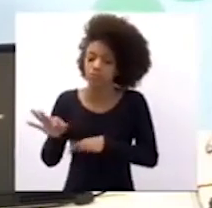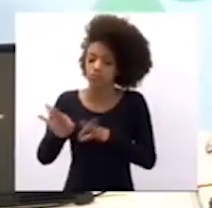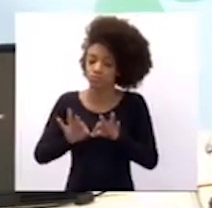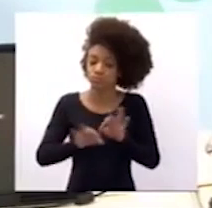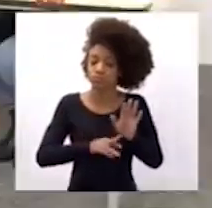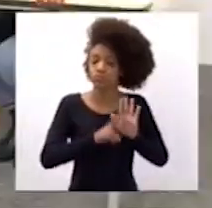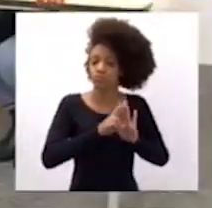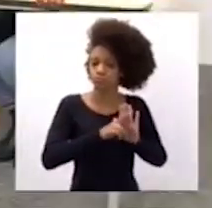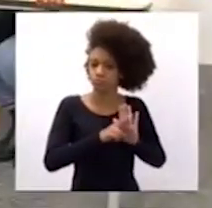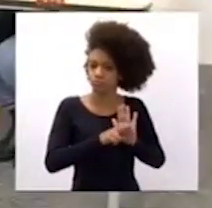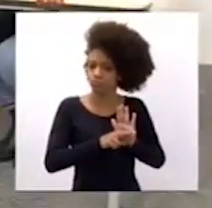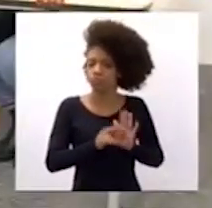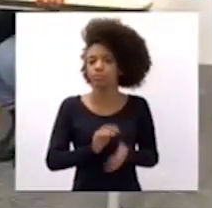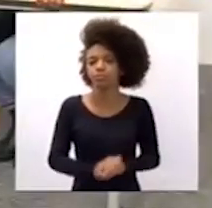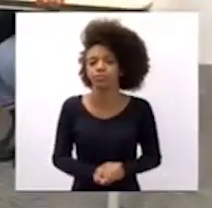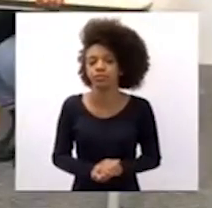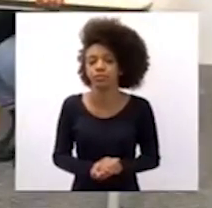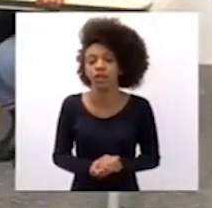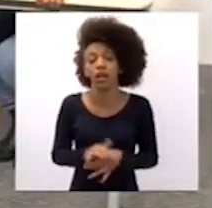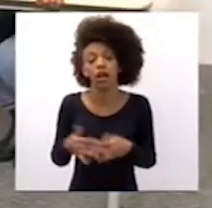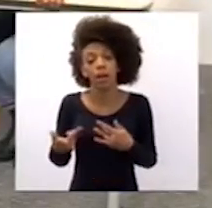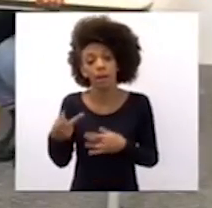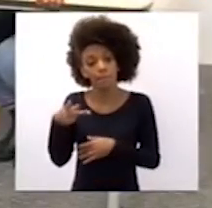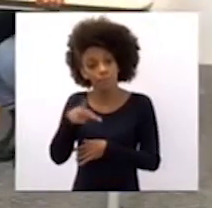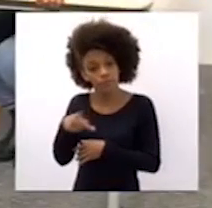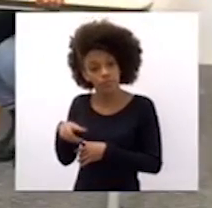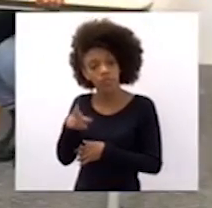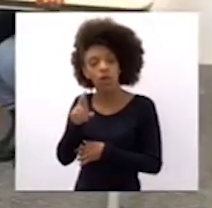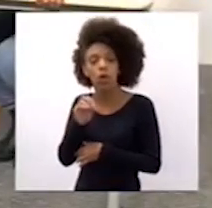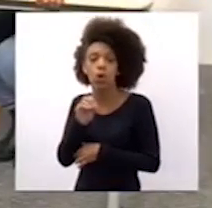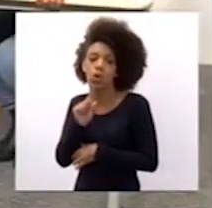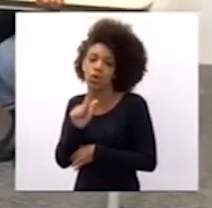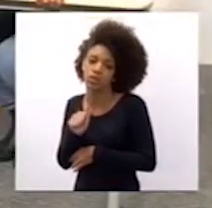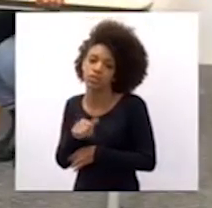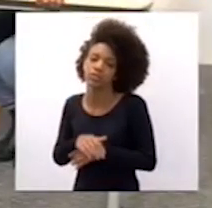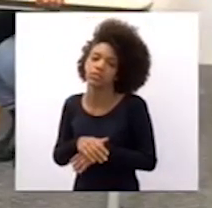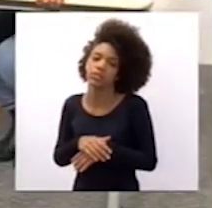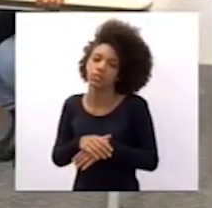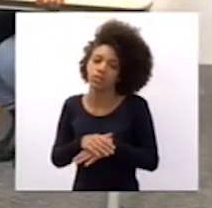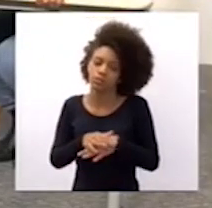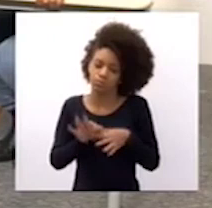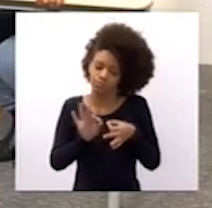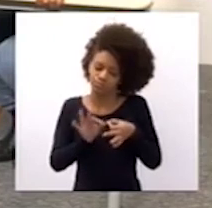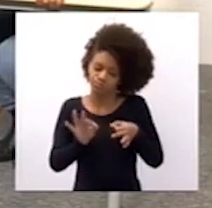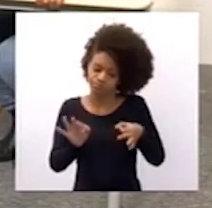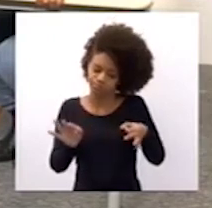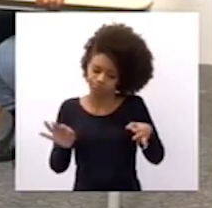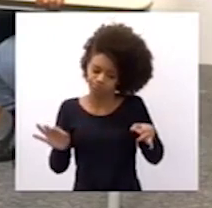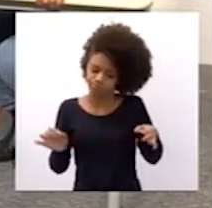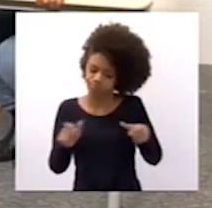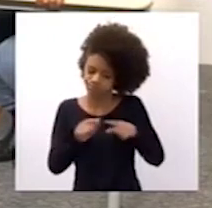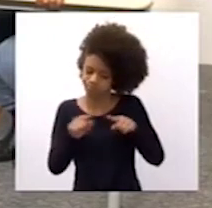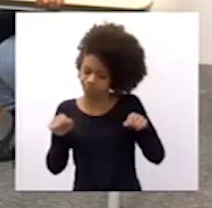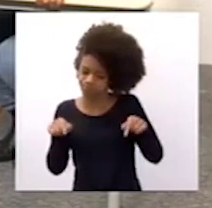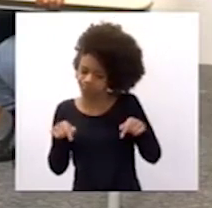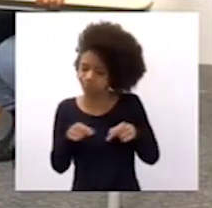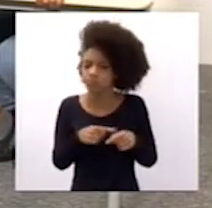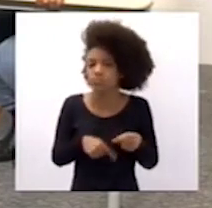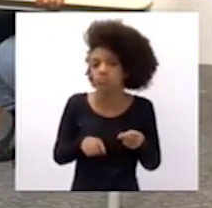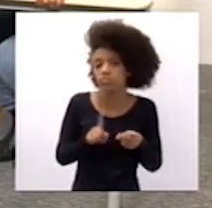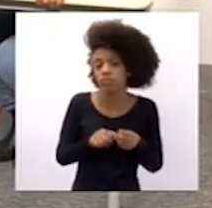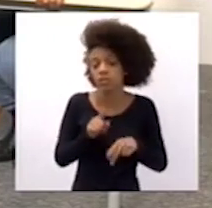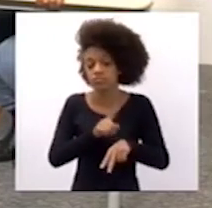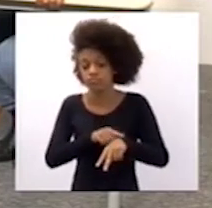Embora a professora Rosa colocou pautadinho lá a dimensão física, funcional, temporal,